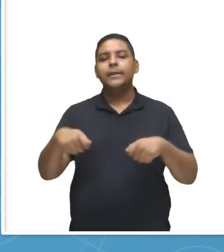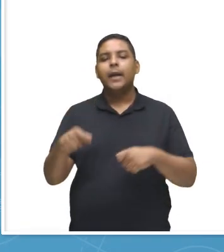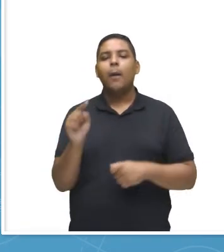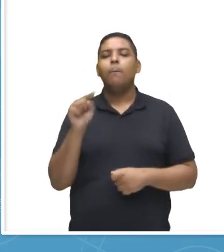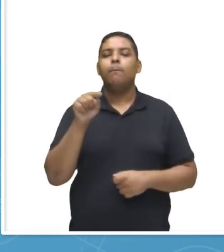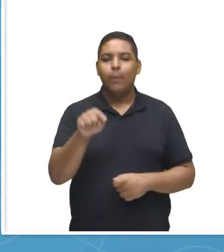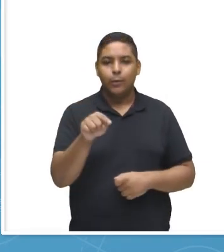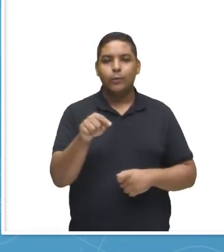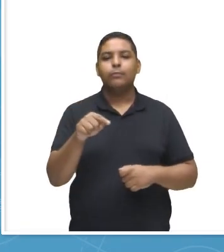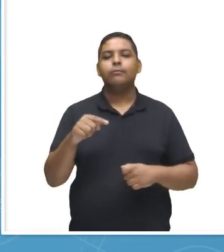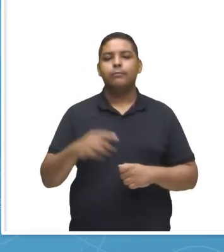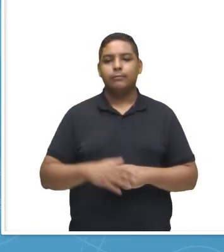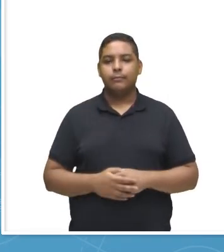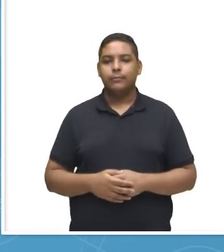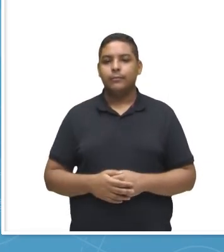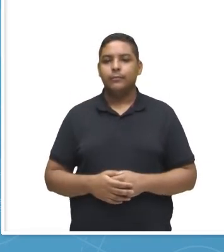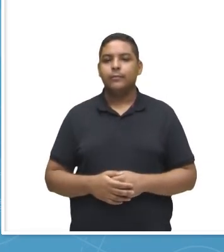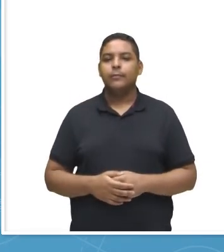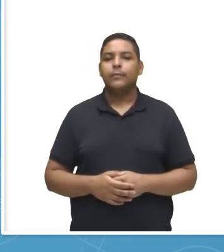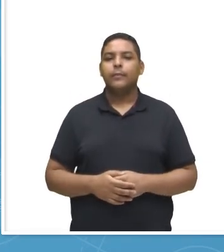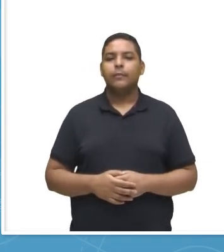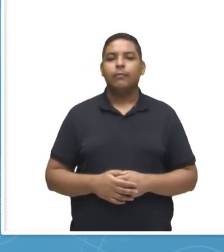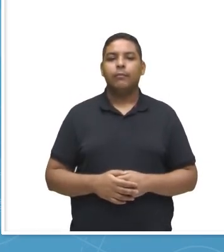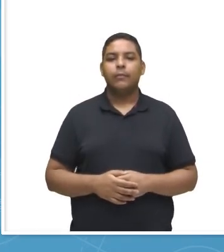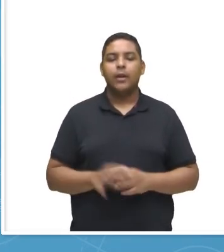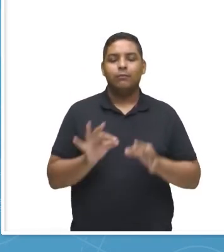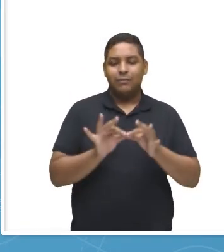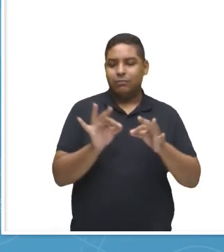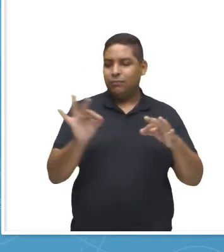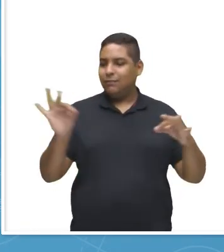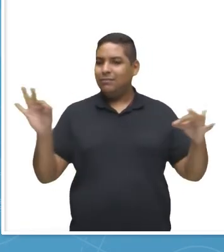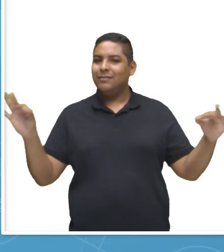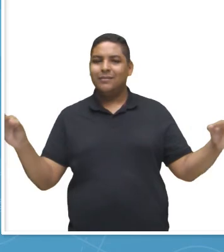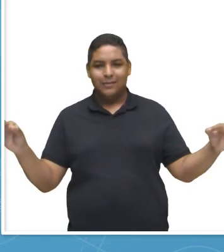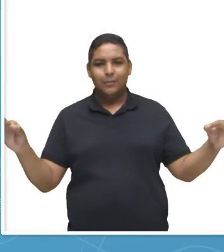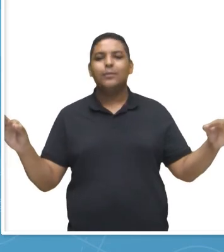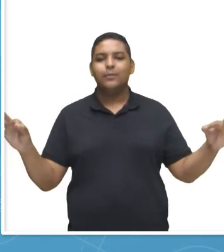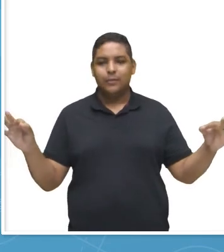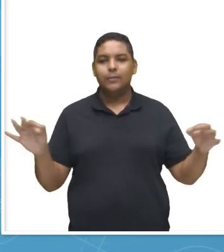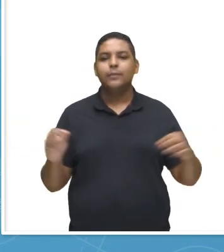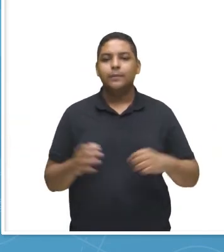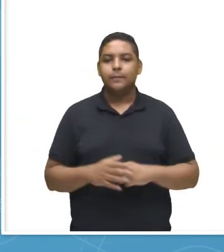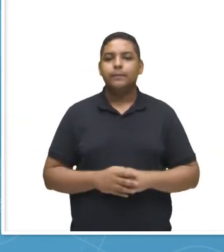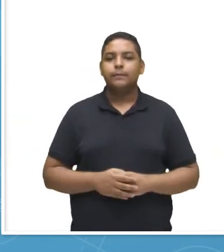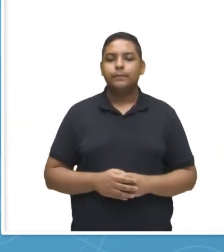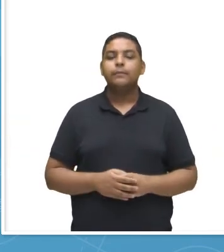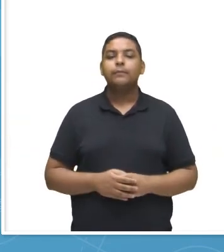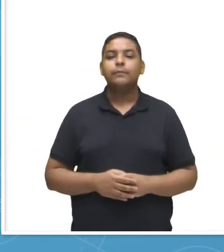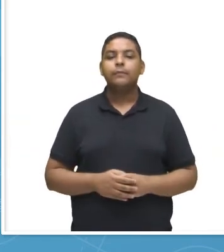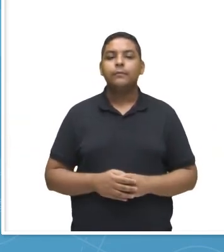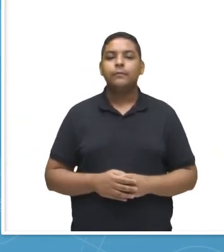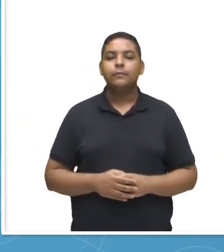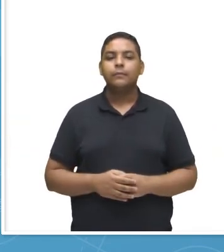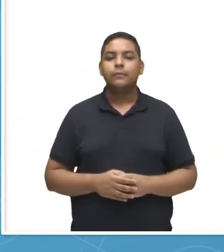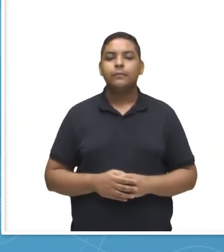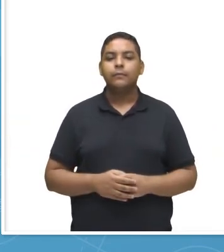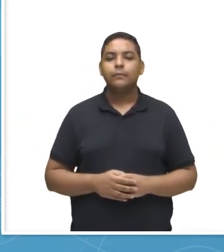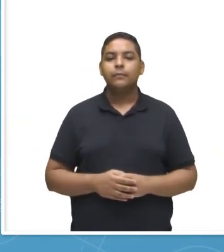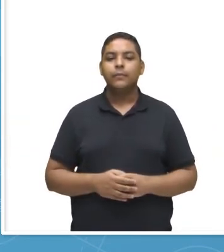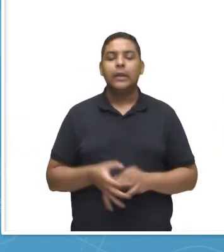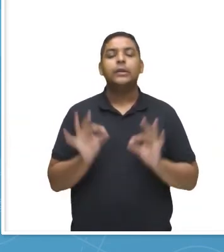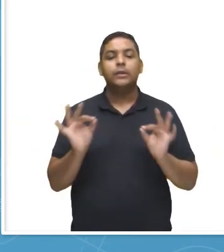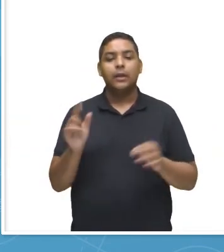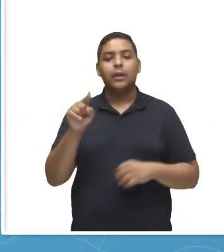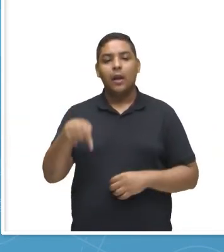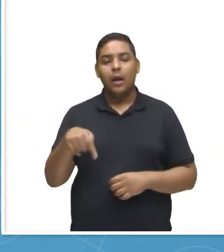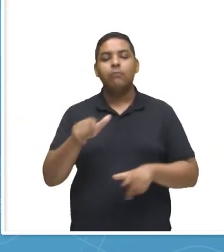bem aqui, a J passa lá do outro lado. Então, elas não têm ponto em comum. Então, a alternativa correta é a letra C.